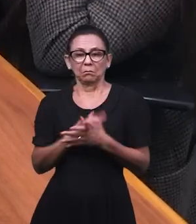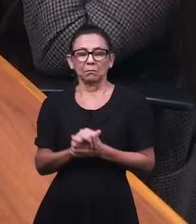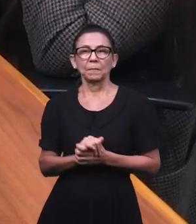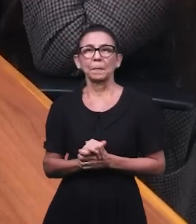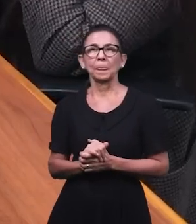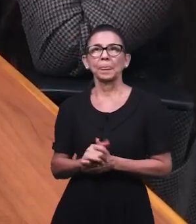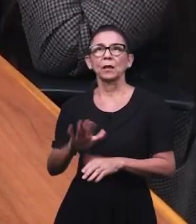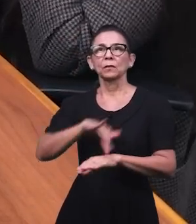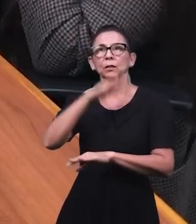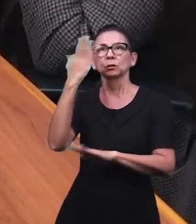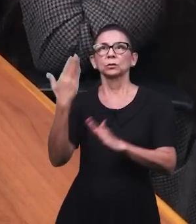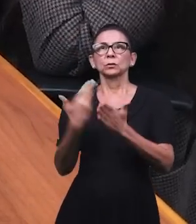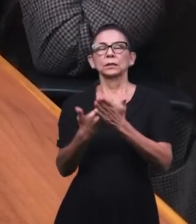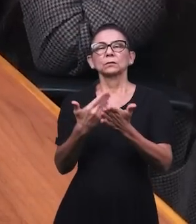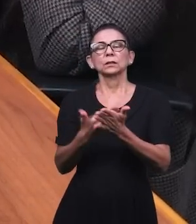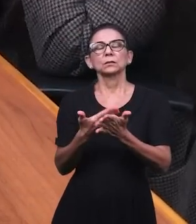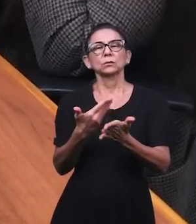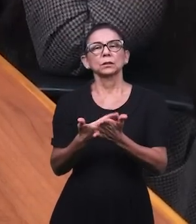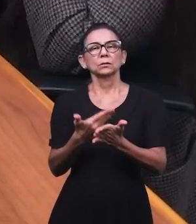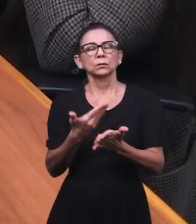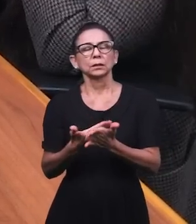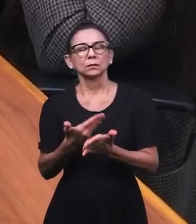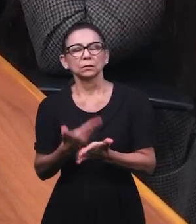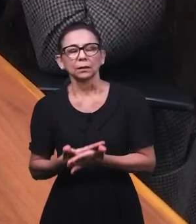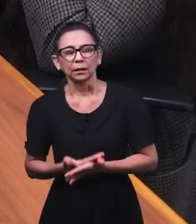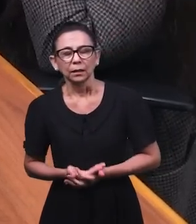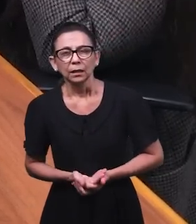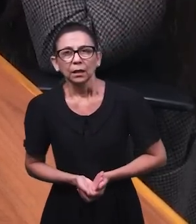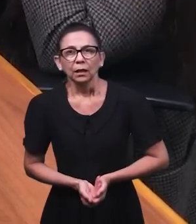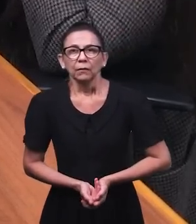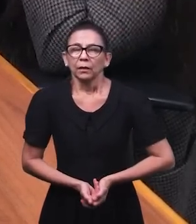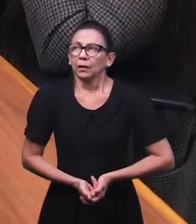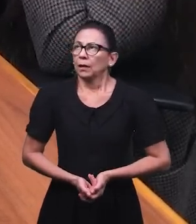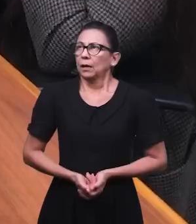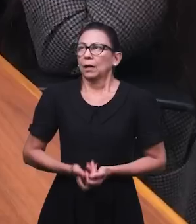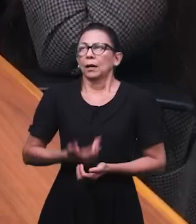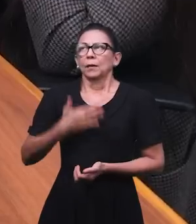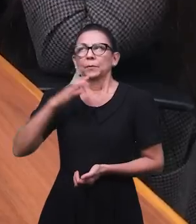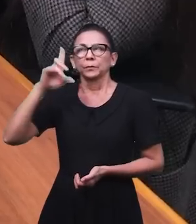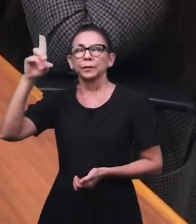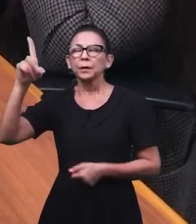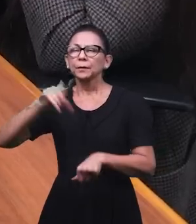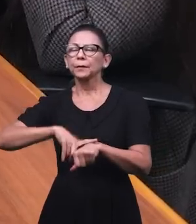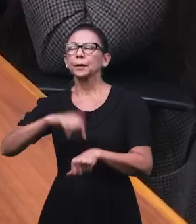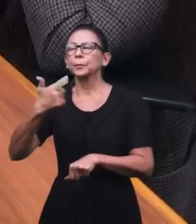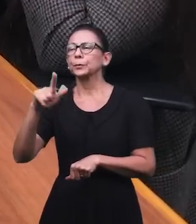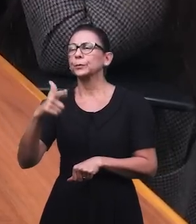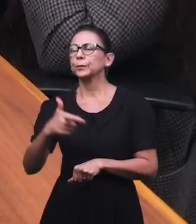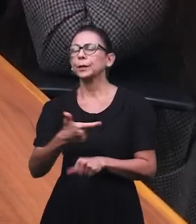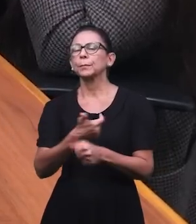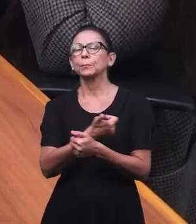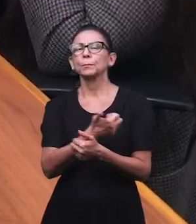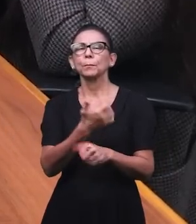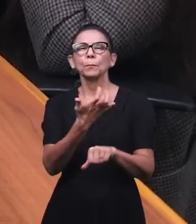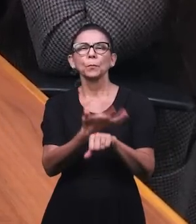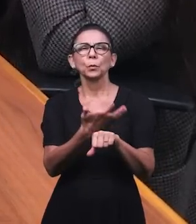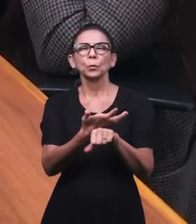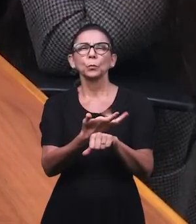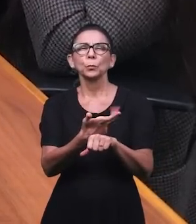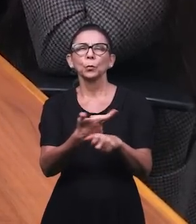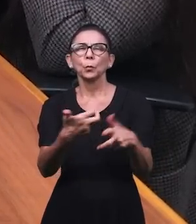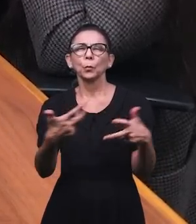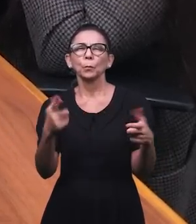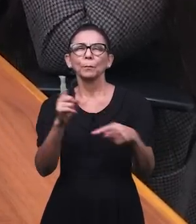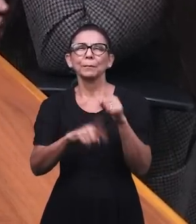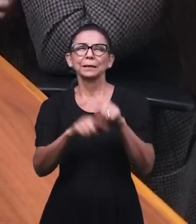Estudei o dia inteiro na faculdade. E chegou um momento em que eu falei assim, meu Deus, não vai dar tempo. Era muita matéria. Se